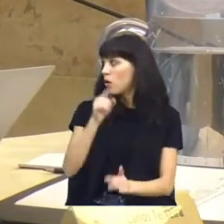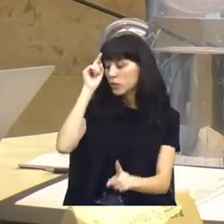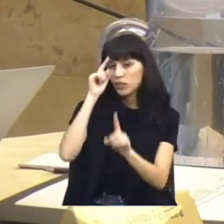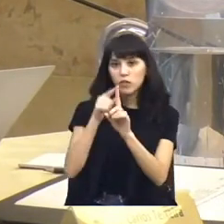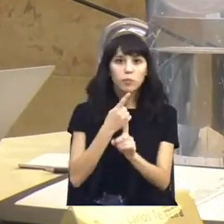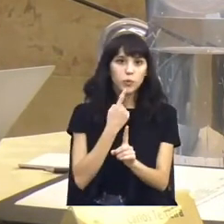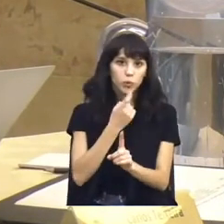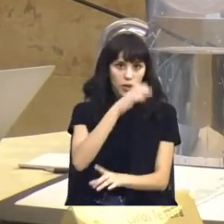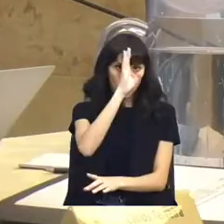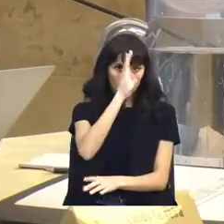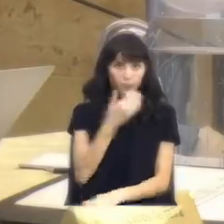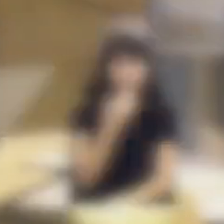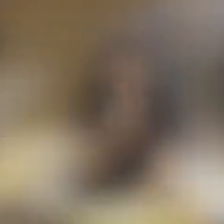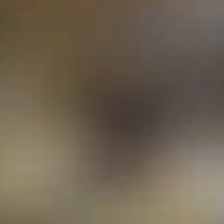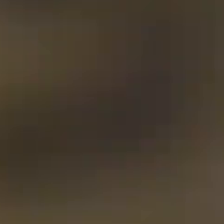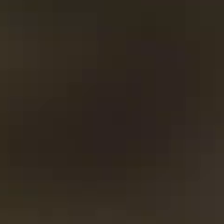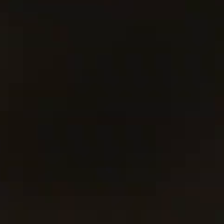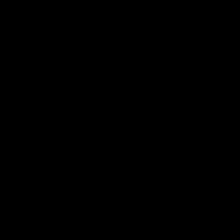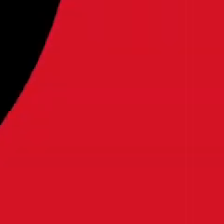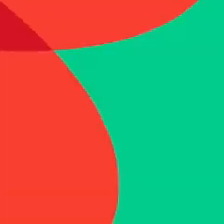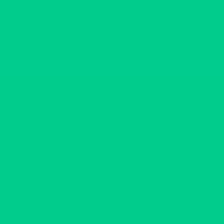perguntar Desde já obrigado